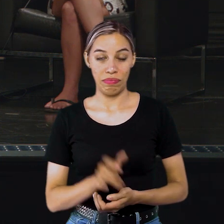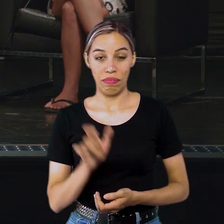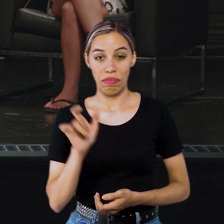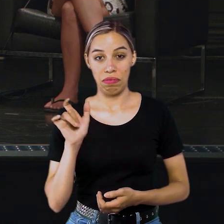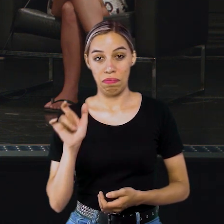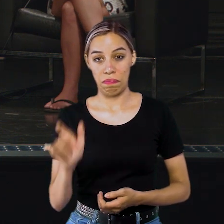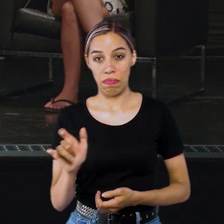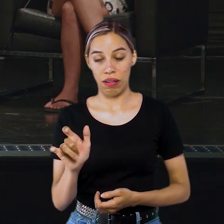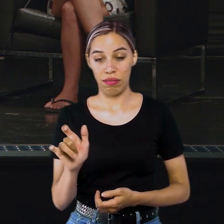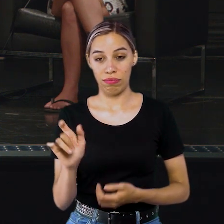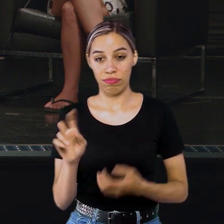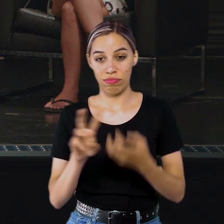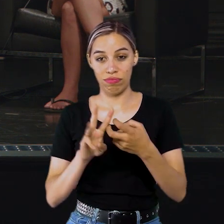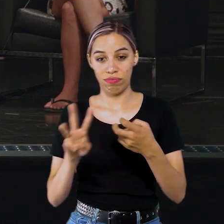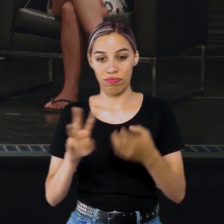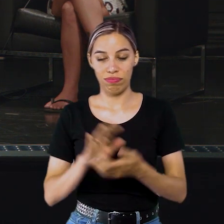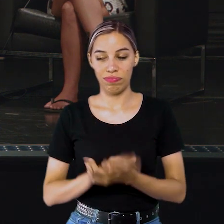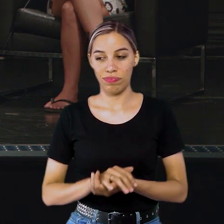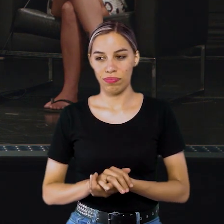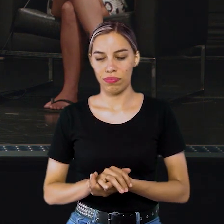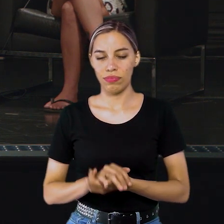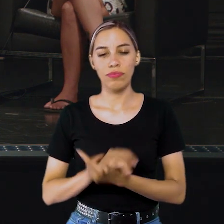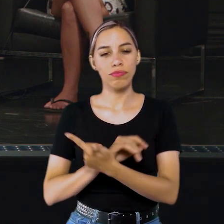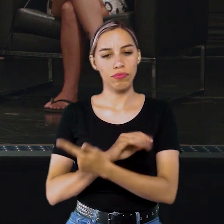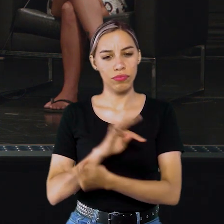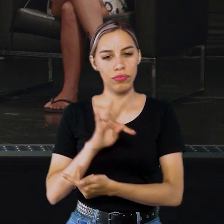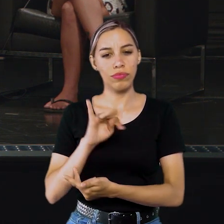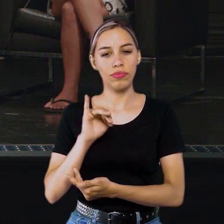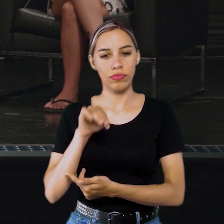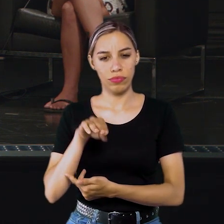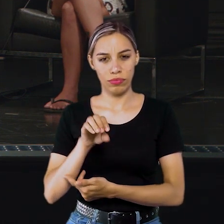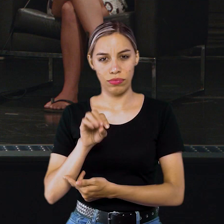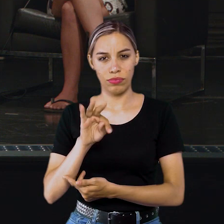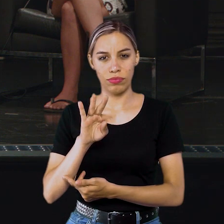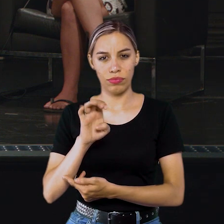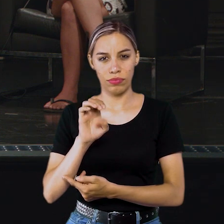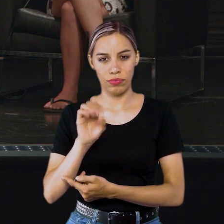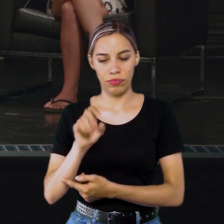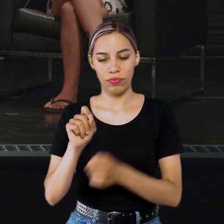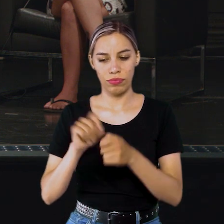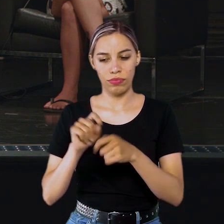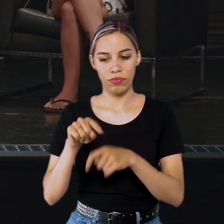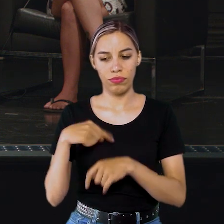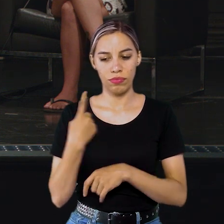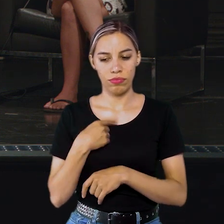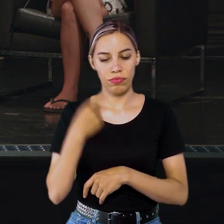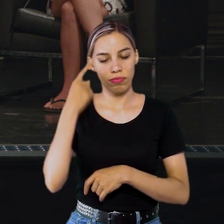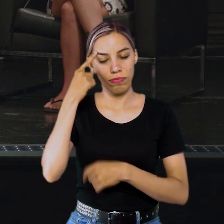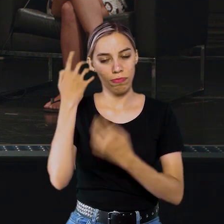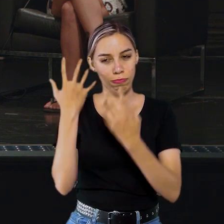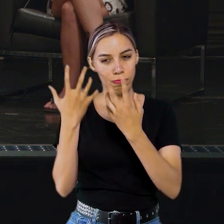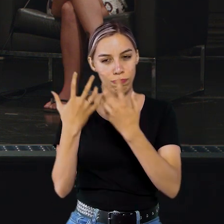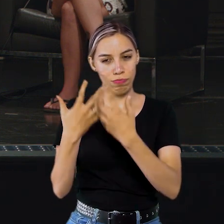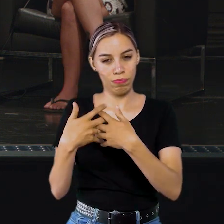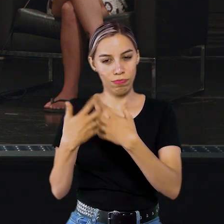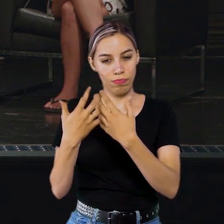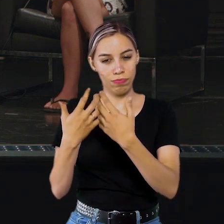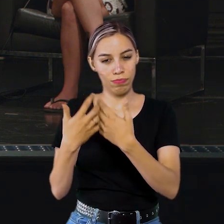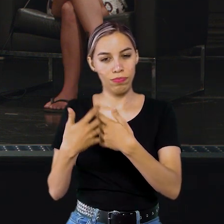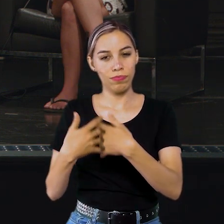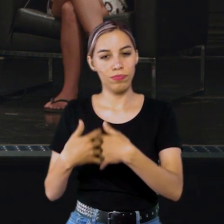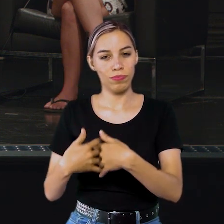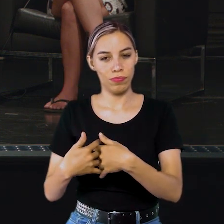Até, acho que Timóteo também trouxe, né, profundas reflexões para a gente pensar um pouco essa relação do